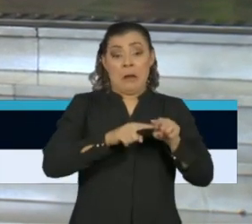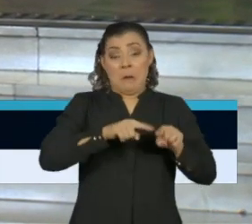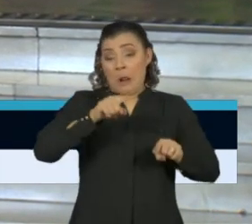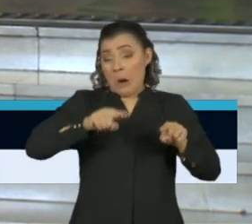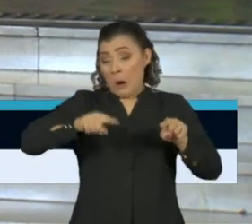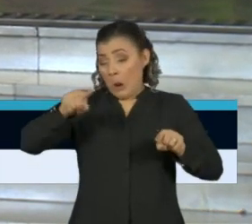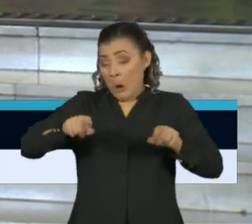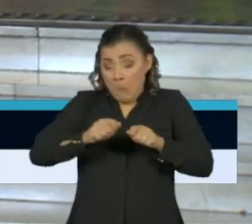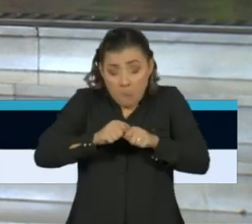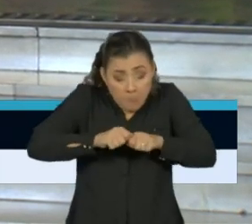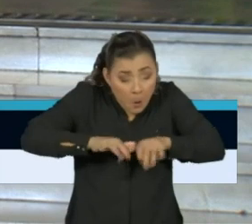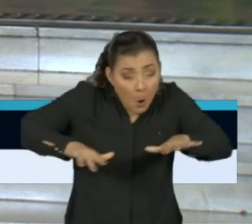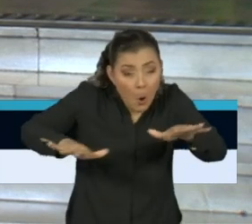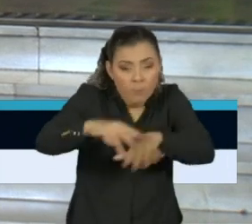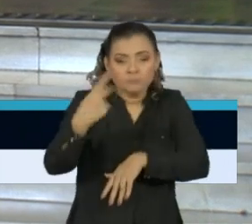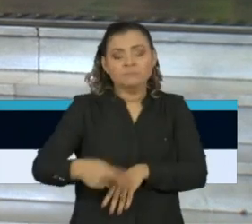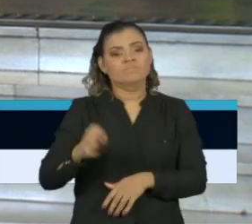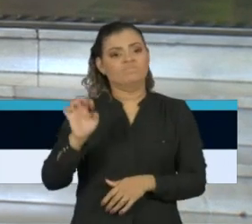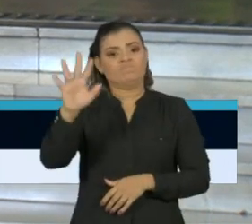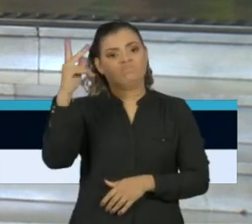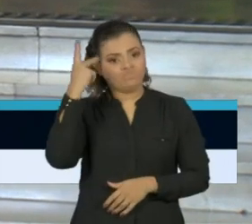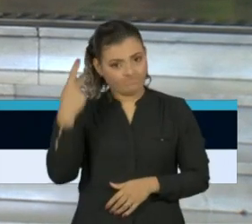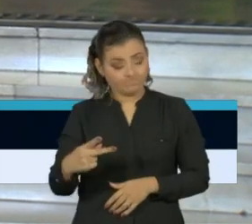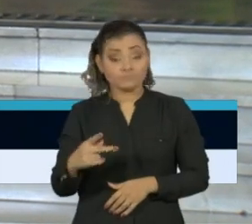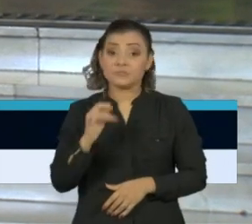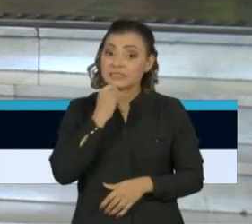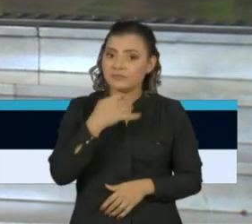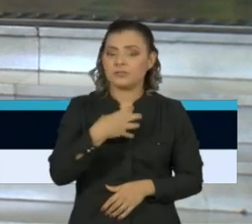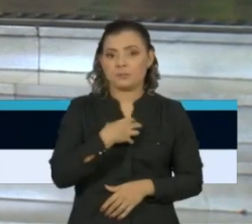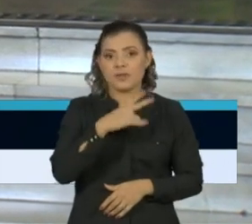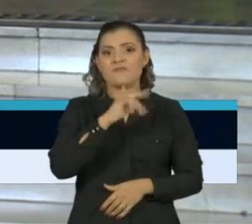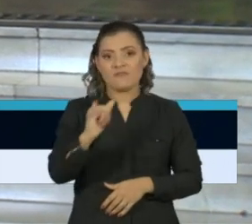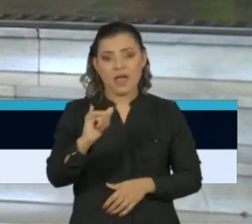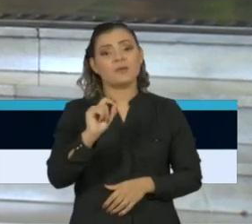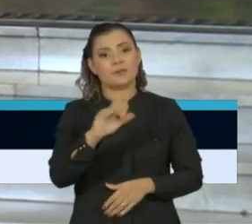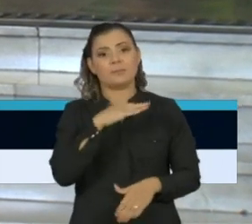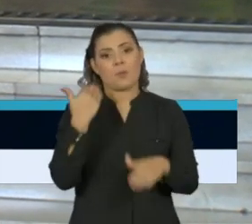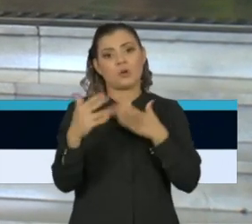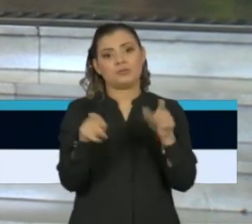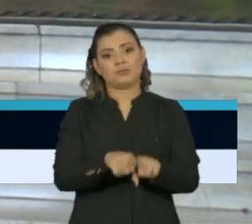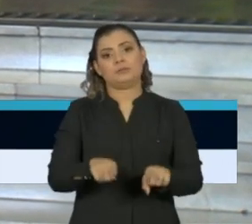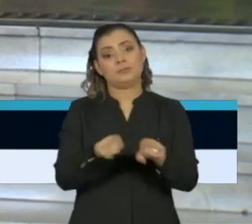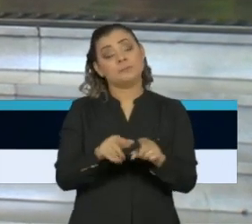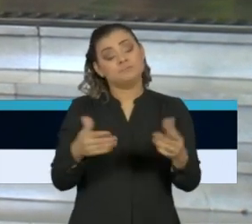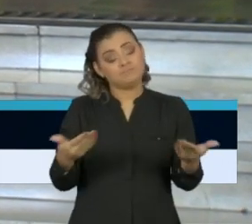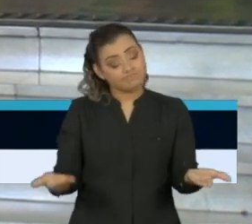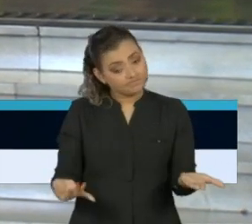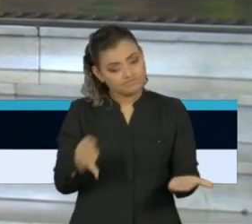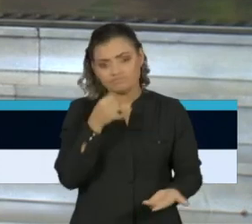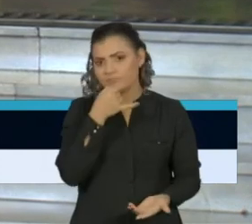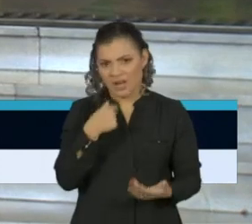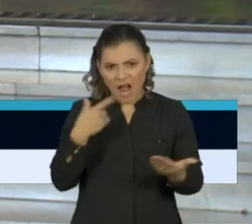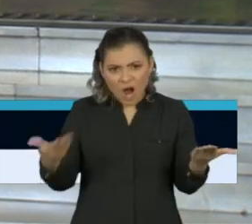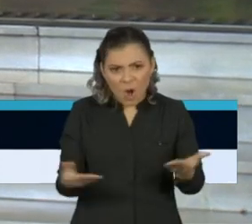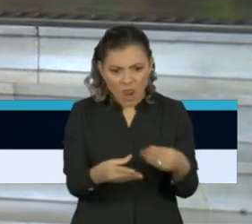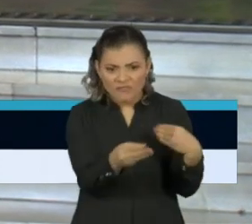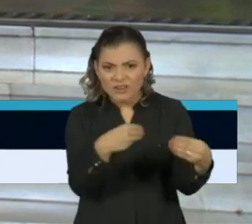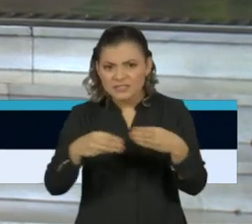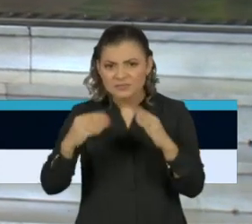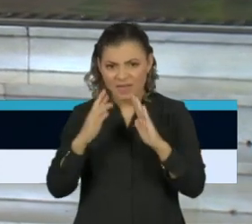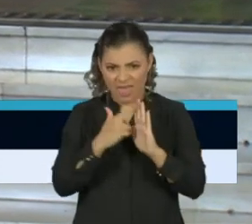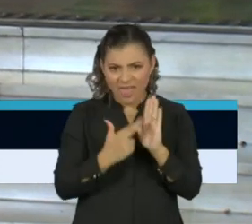de pessoas no nosso estado e, lamentavelmente, vai produzir muitos óbitos. Então, não faz sentido algum